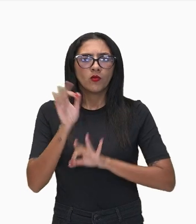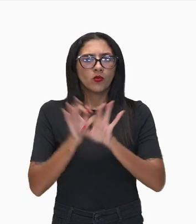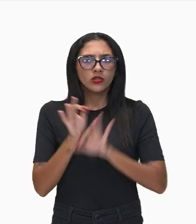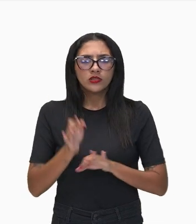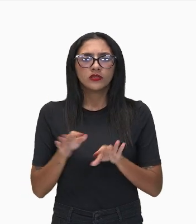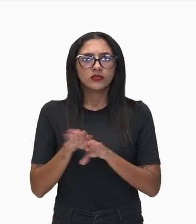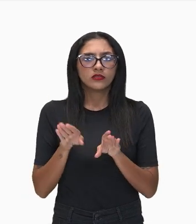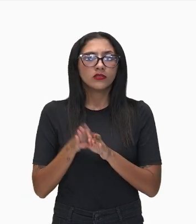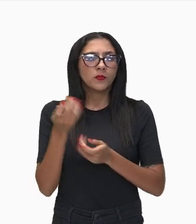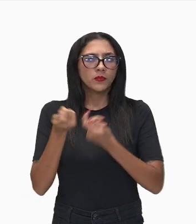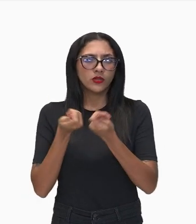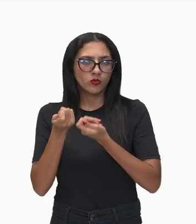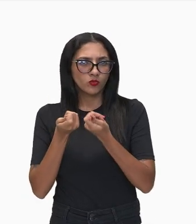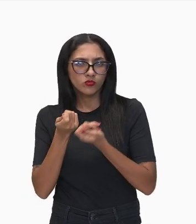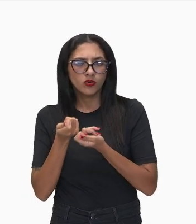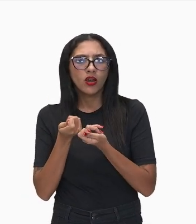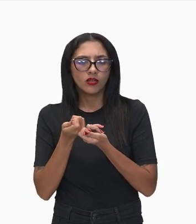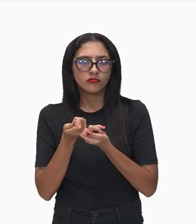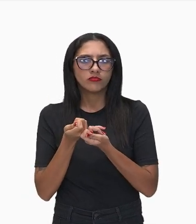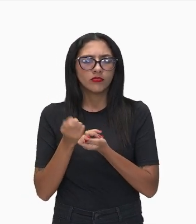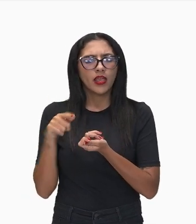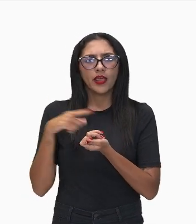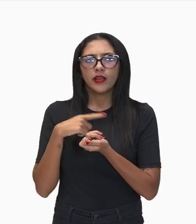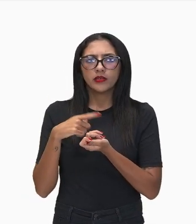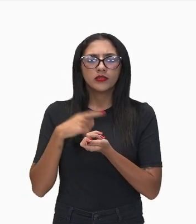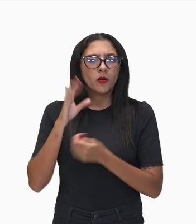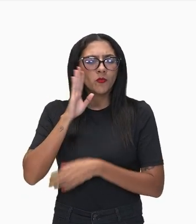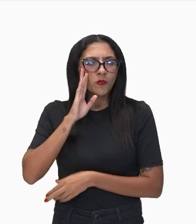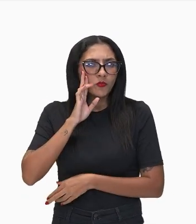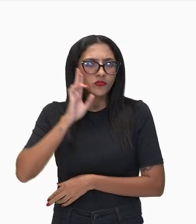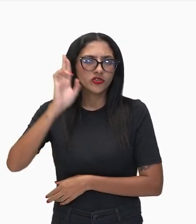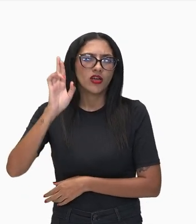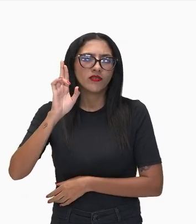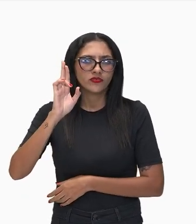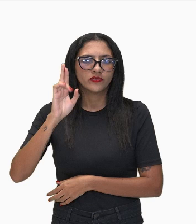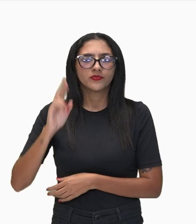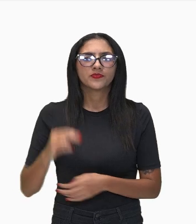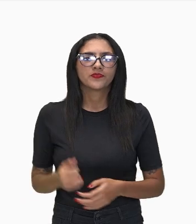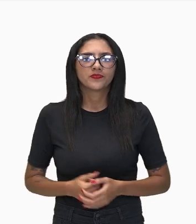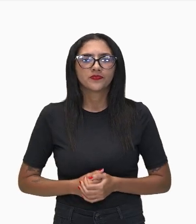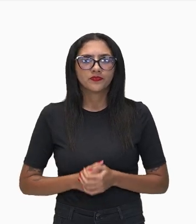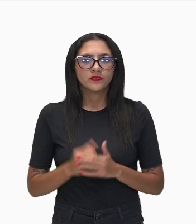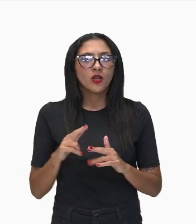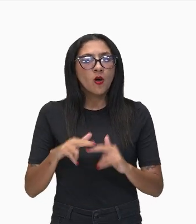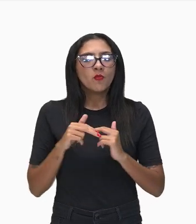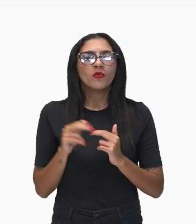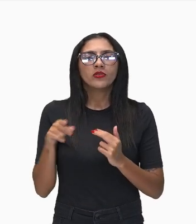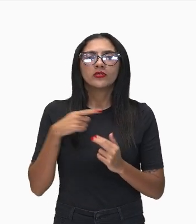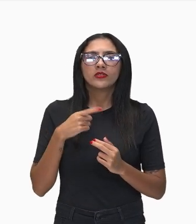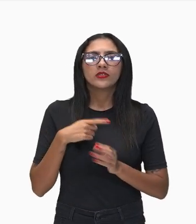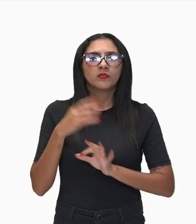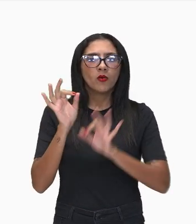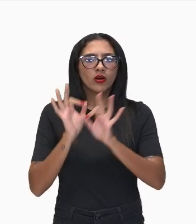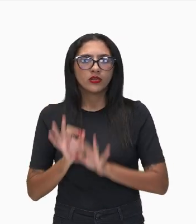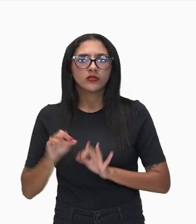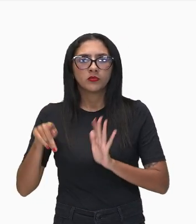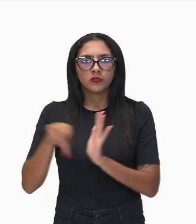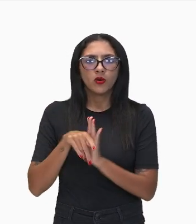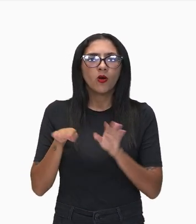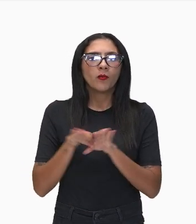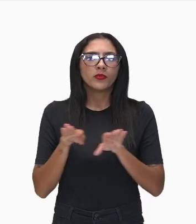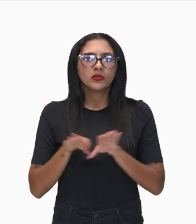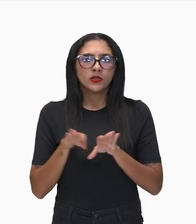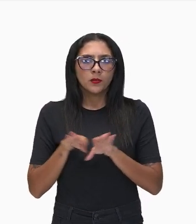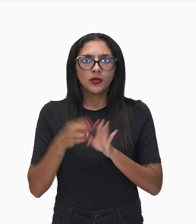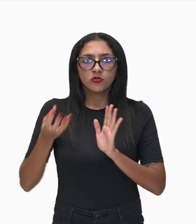república parlamentar, é aquele que governa, né? Então, ele é responsável pela condução do governo e pela implementação das